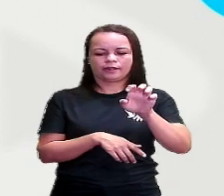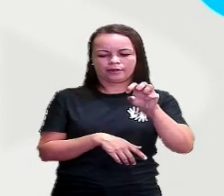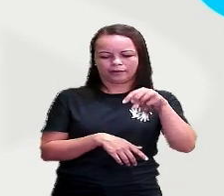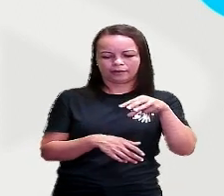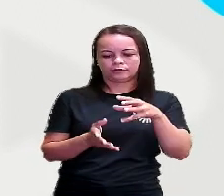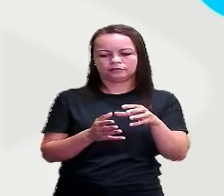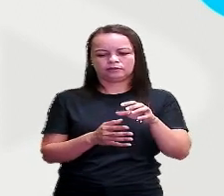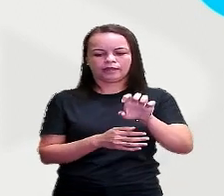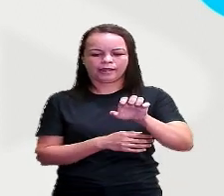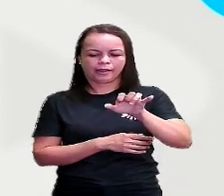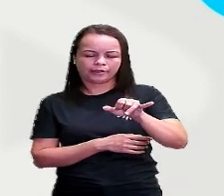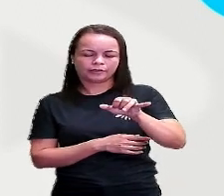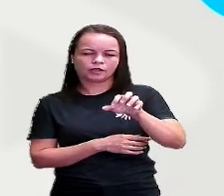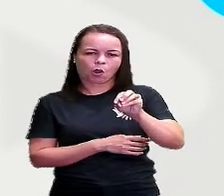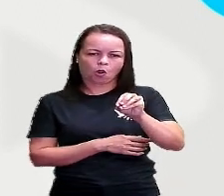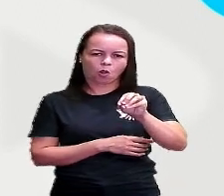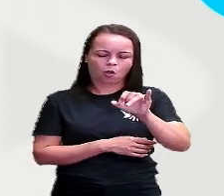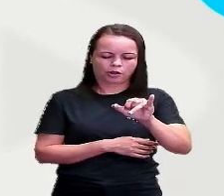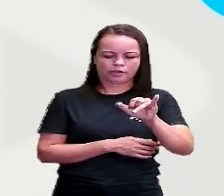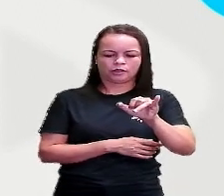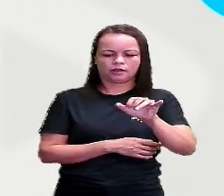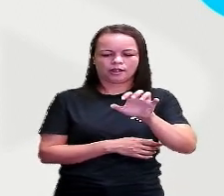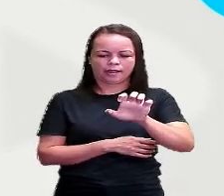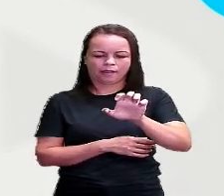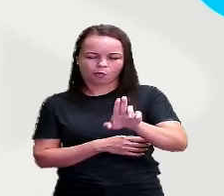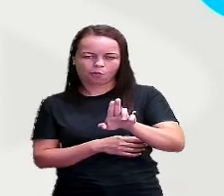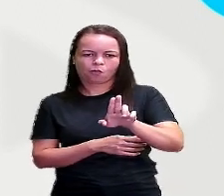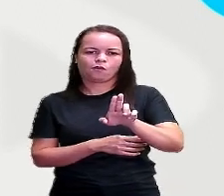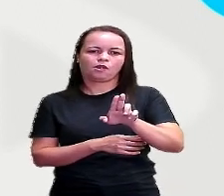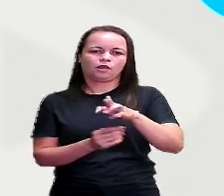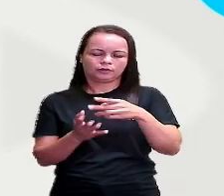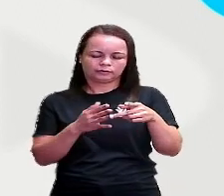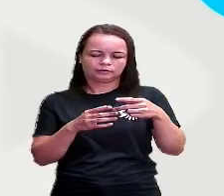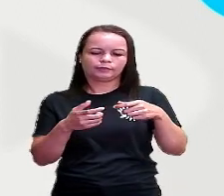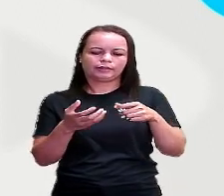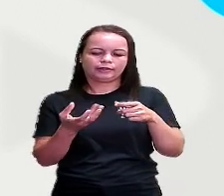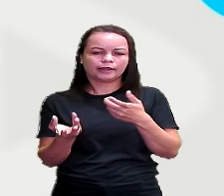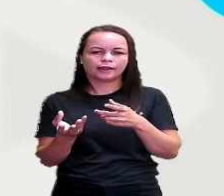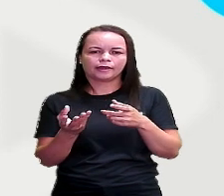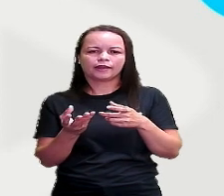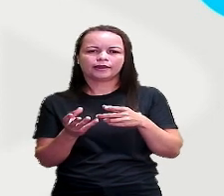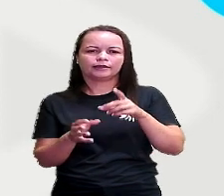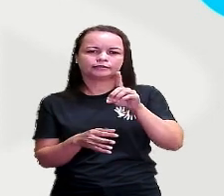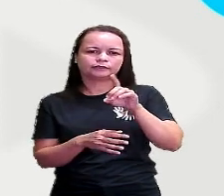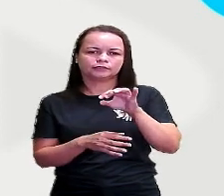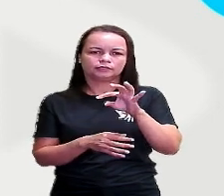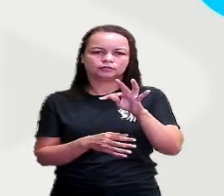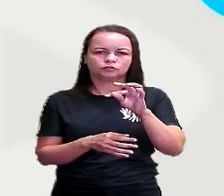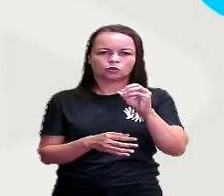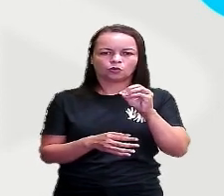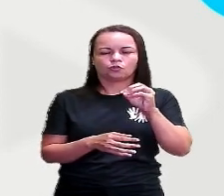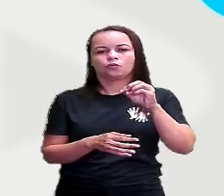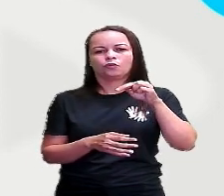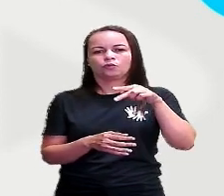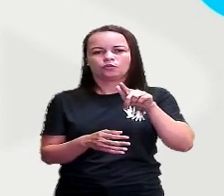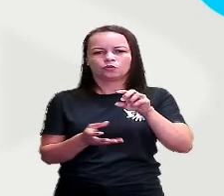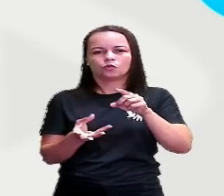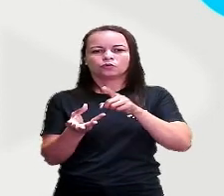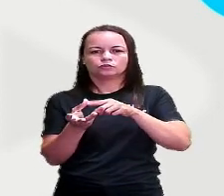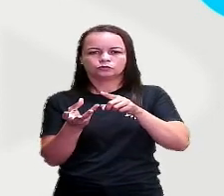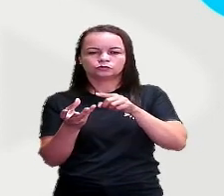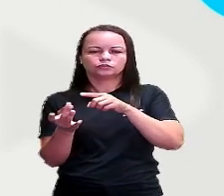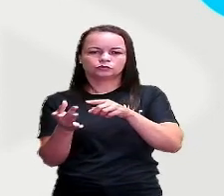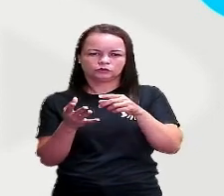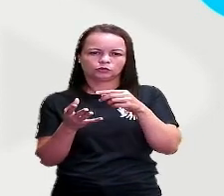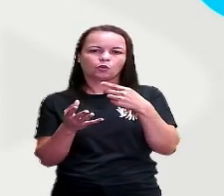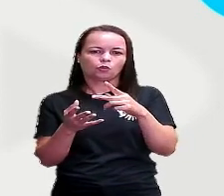um ditongo. Quando a gente separa, fica uma vogal e uma semivogal juntinha ali, ó. Não se